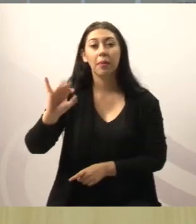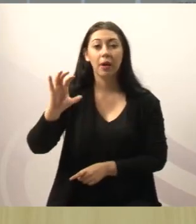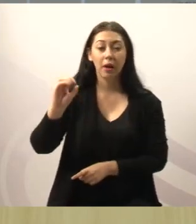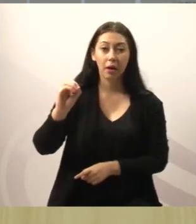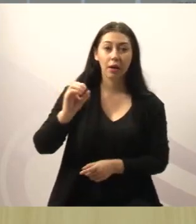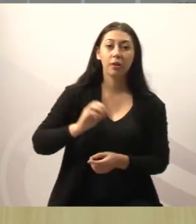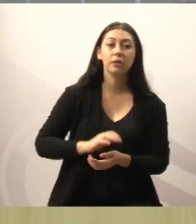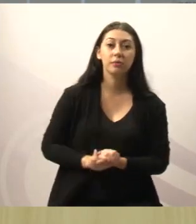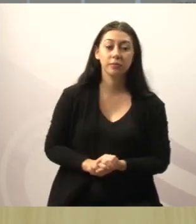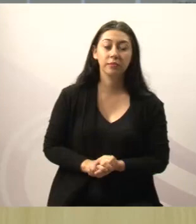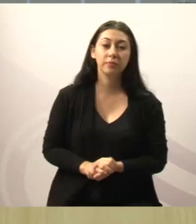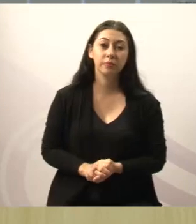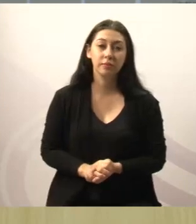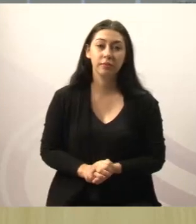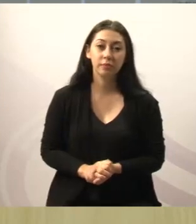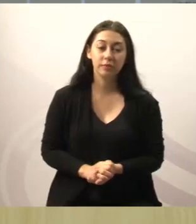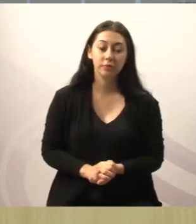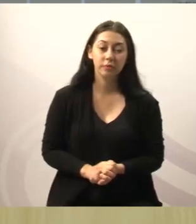Lua.